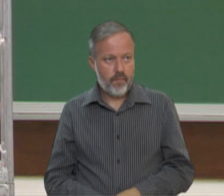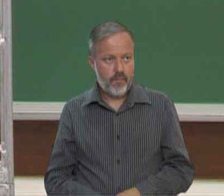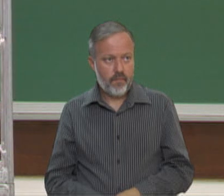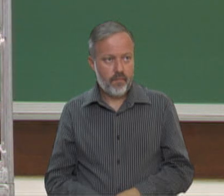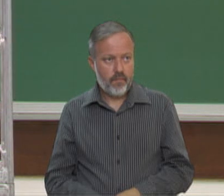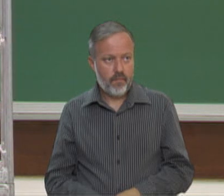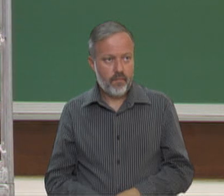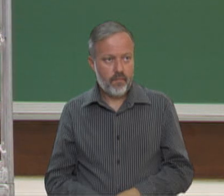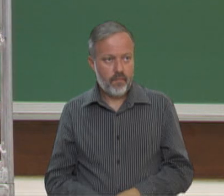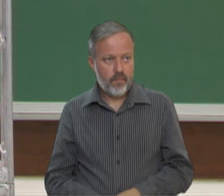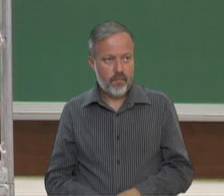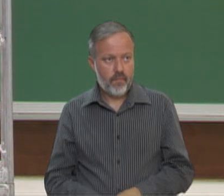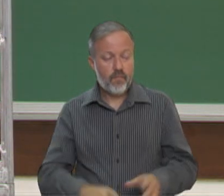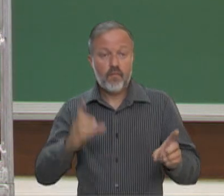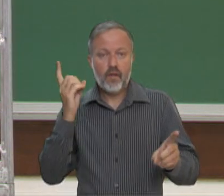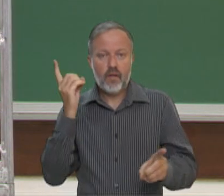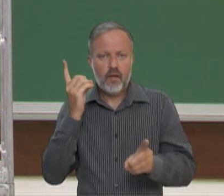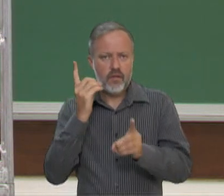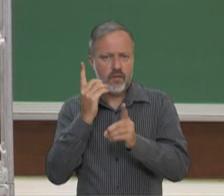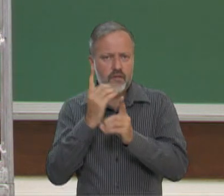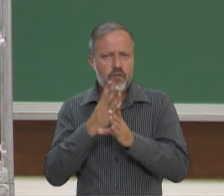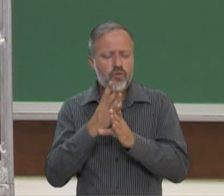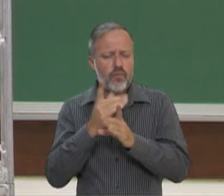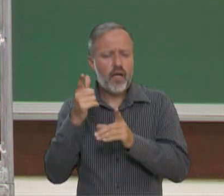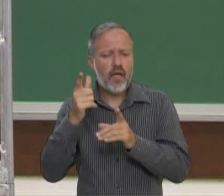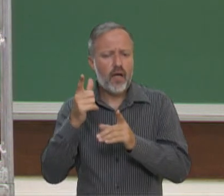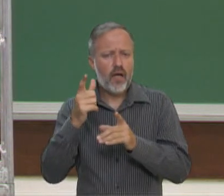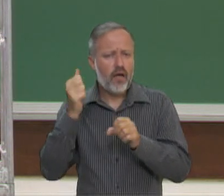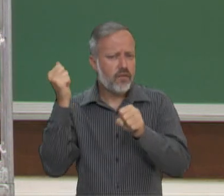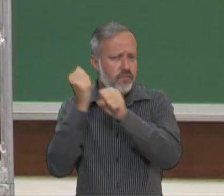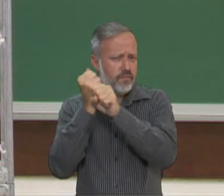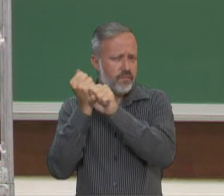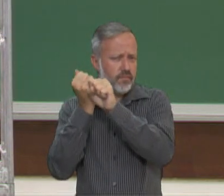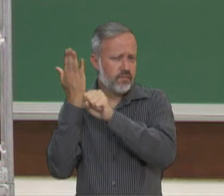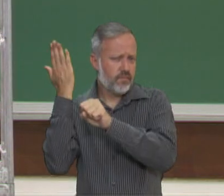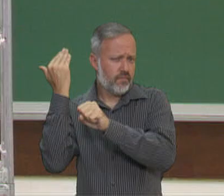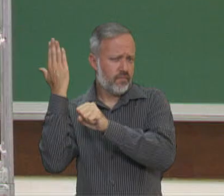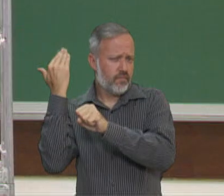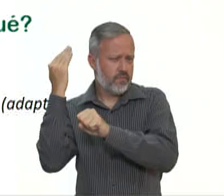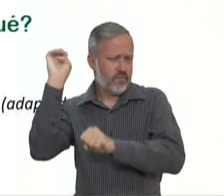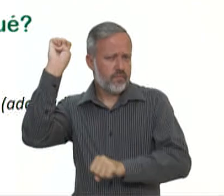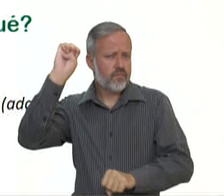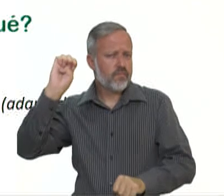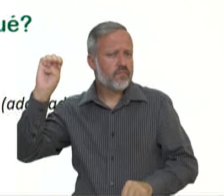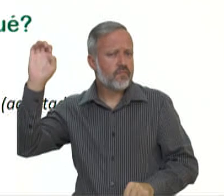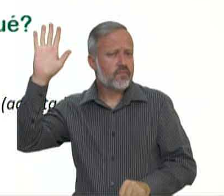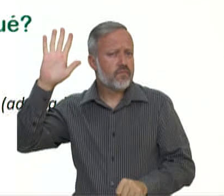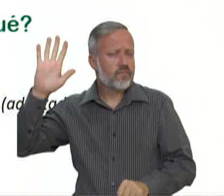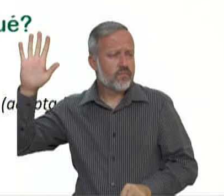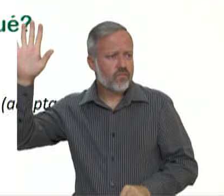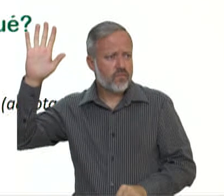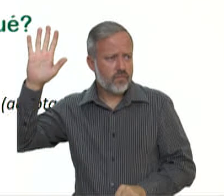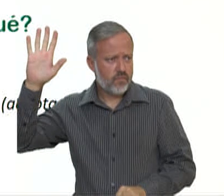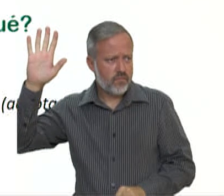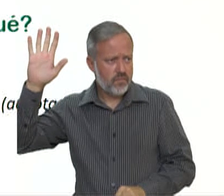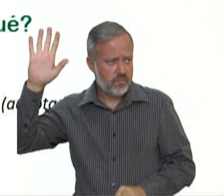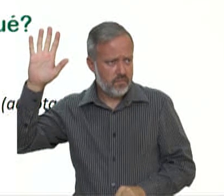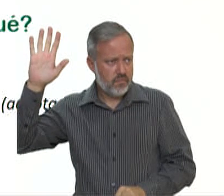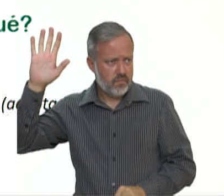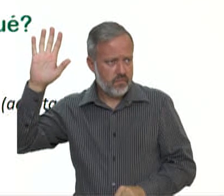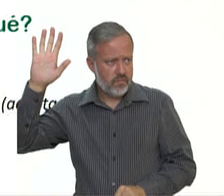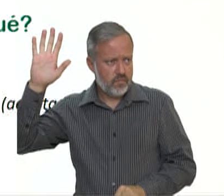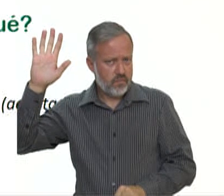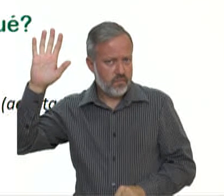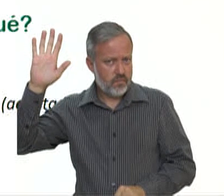descubrem ciudad mais antiga da Europa. No título já tem uma pergunta, que? Na manchete